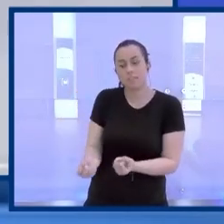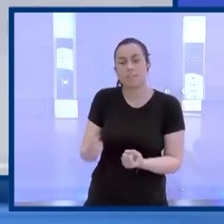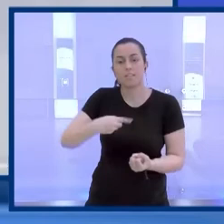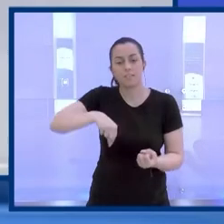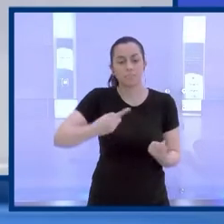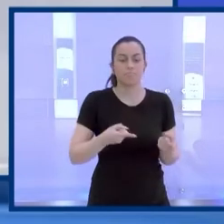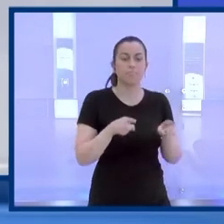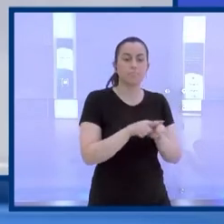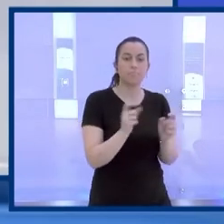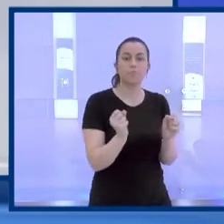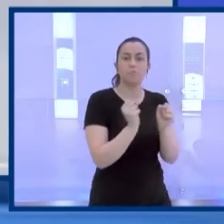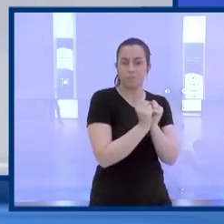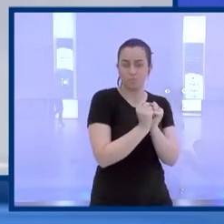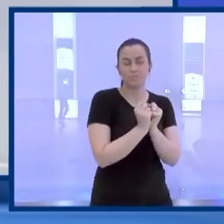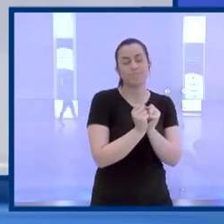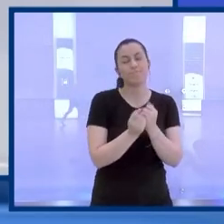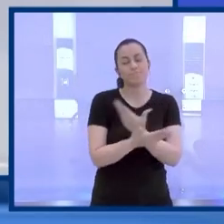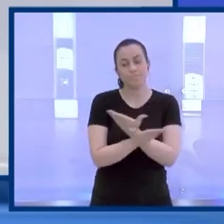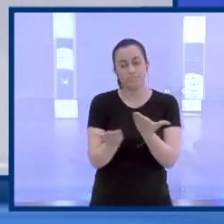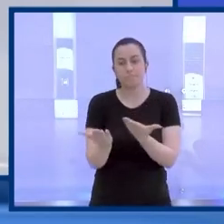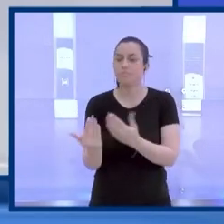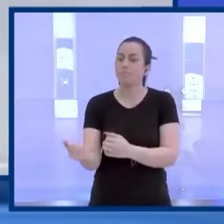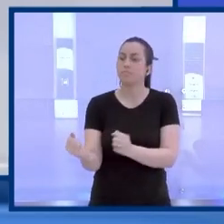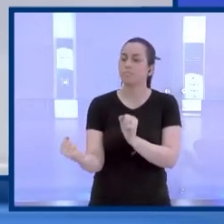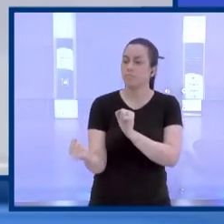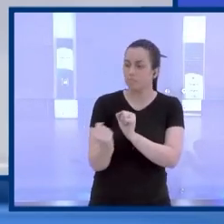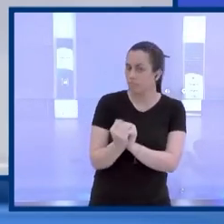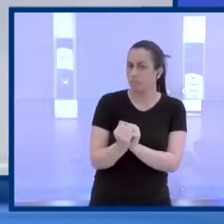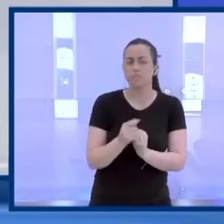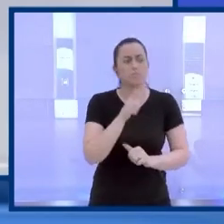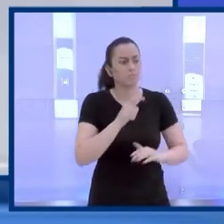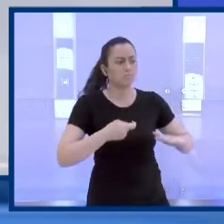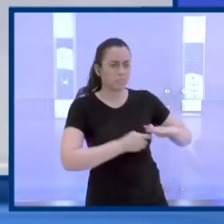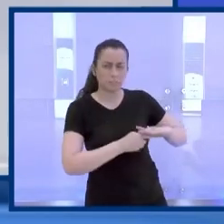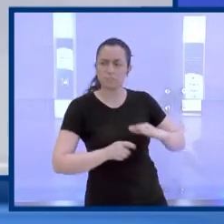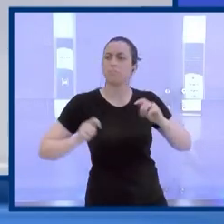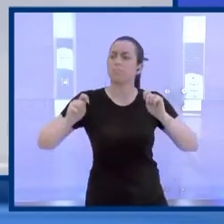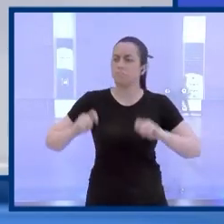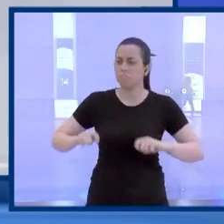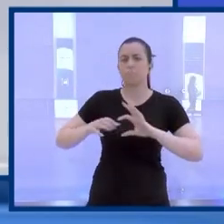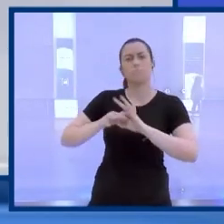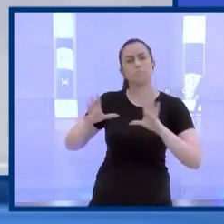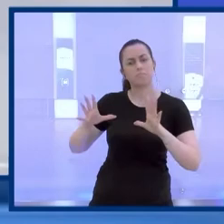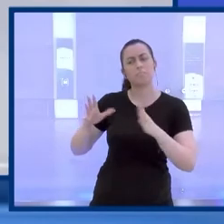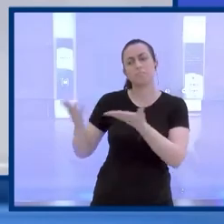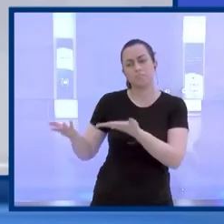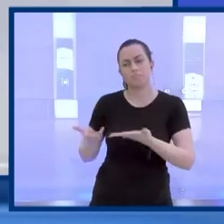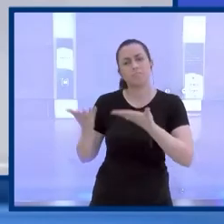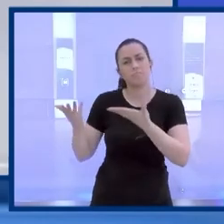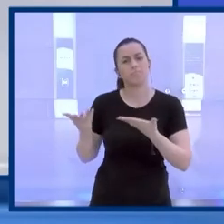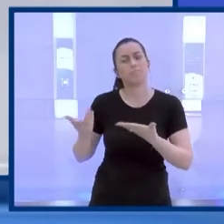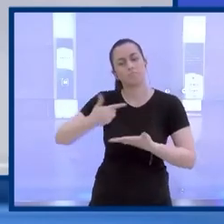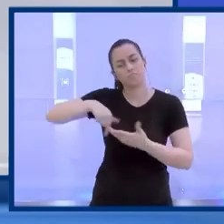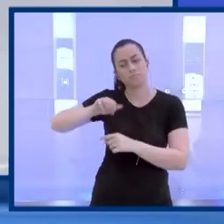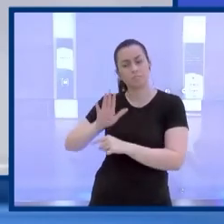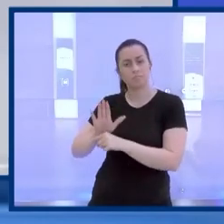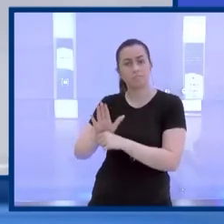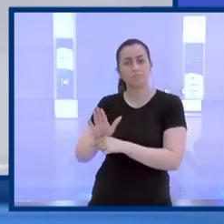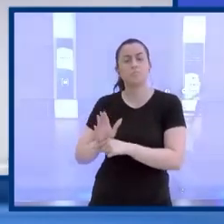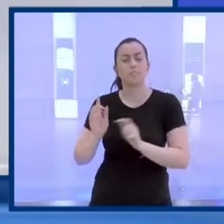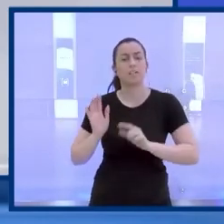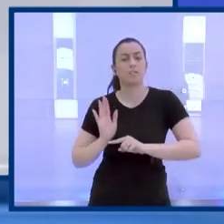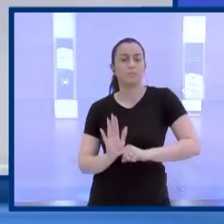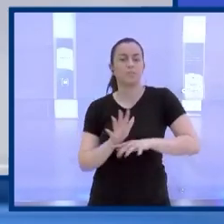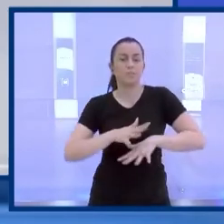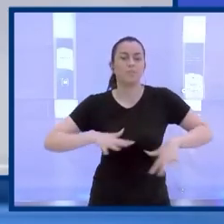leilão. Contem conosco nesse esforço de trazer investimentos que irão melhorar a qualidade de serviços públicos, além de gerar empregos e renda aos